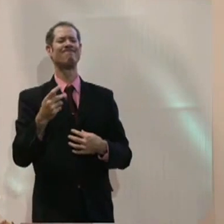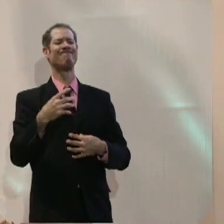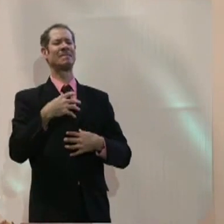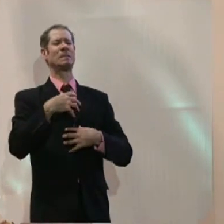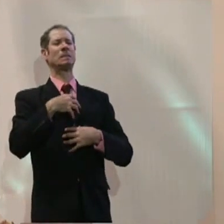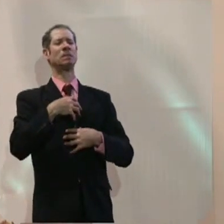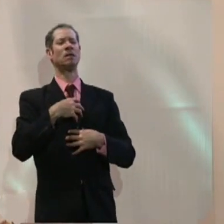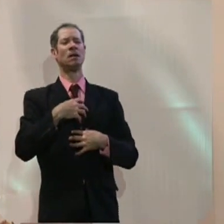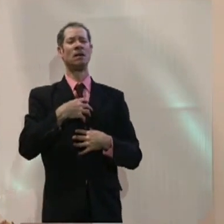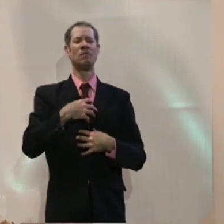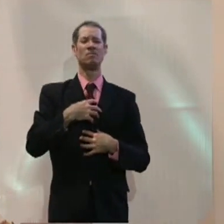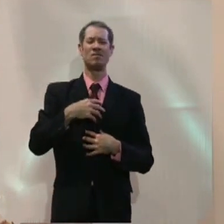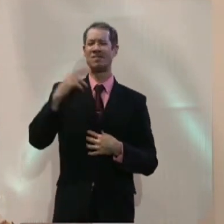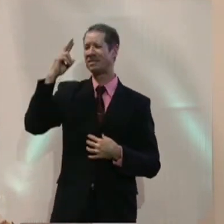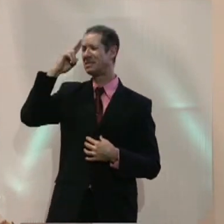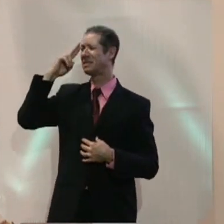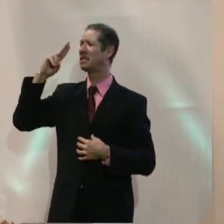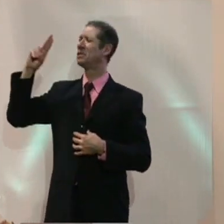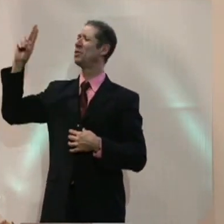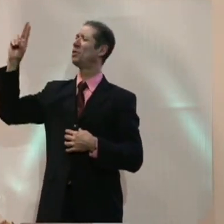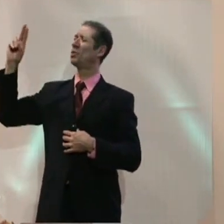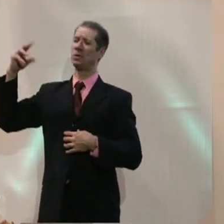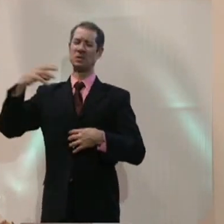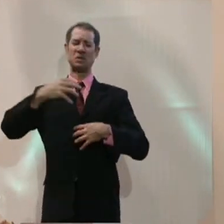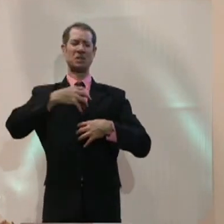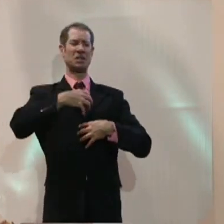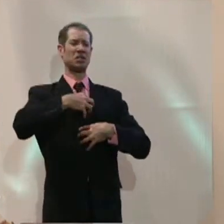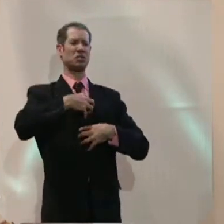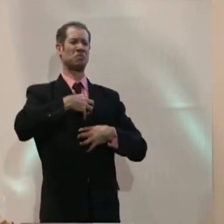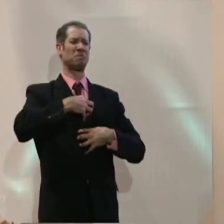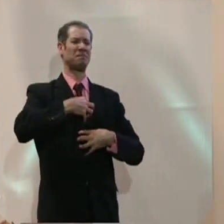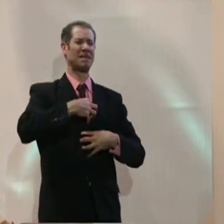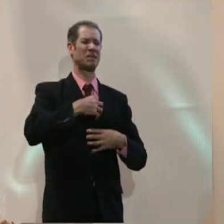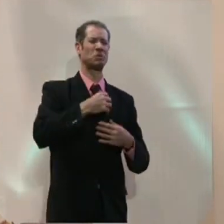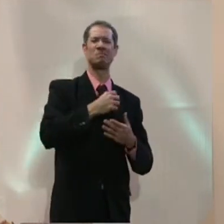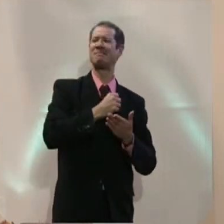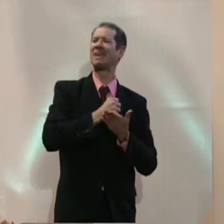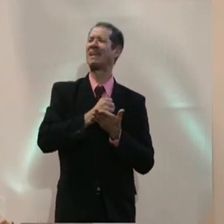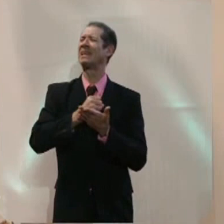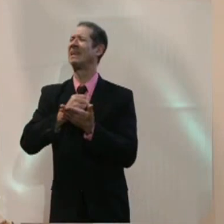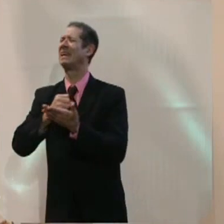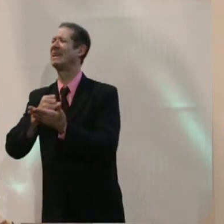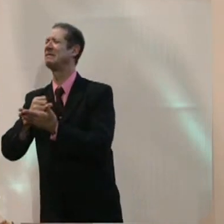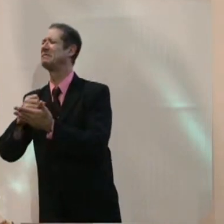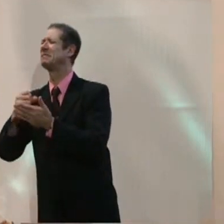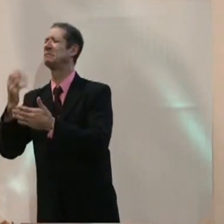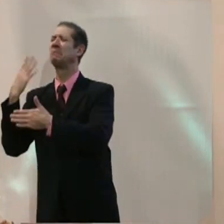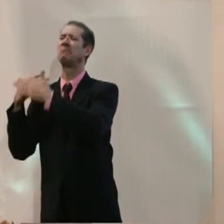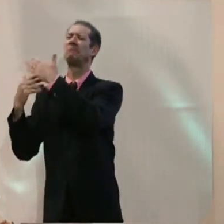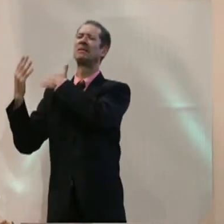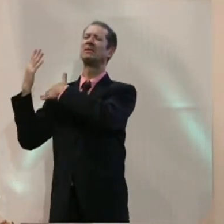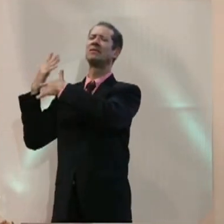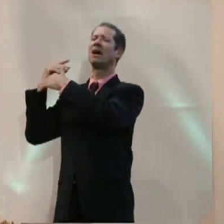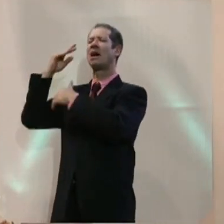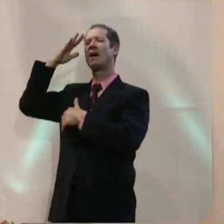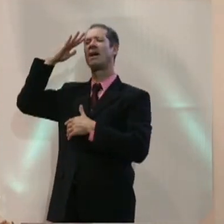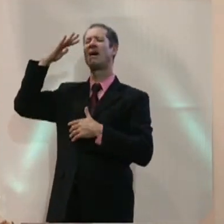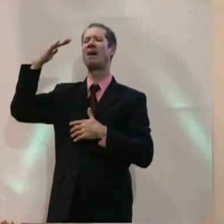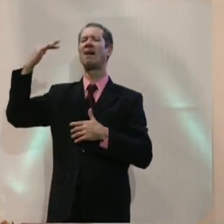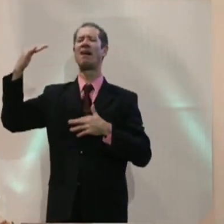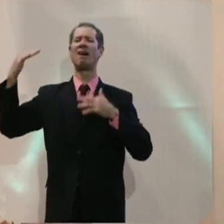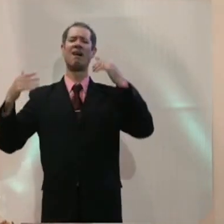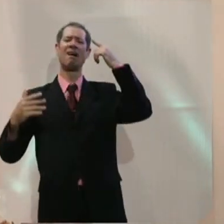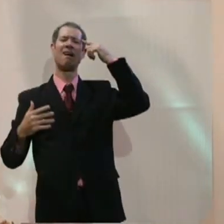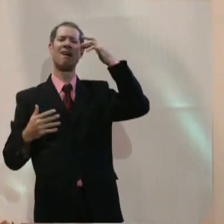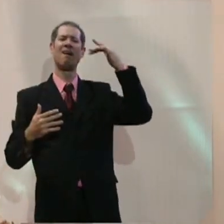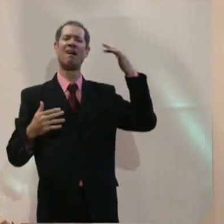falados. Olha, Senhor, para aquele sentimento de perda que leva a gente a olhar para o passado e não querer olhar para frente.